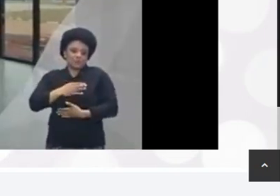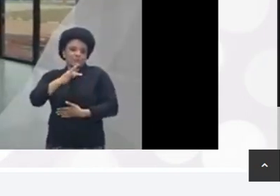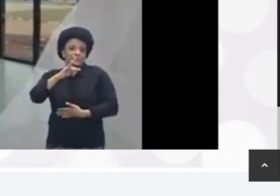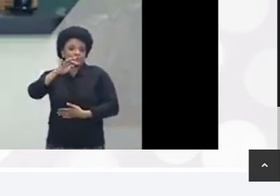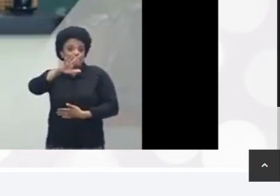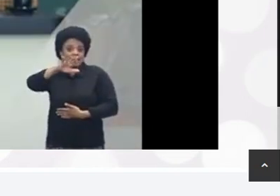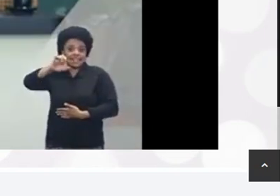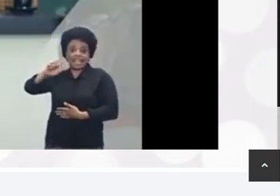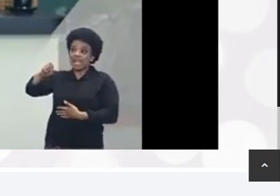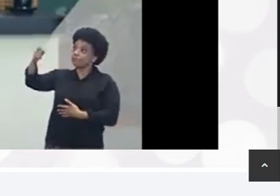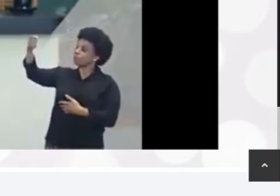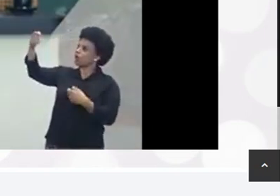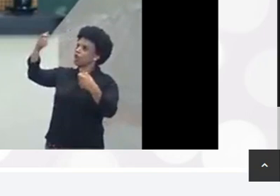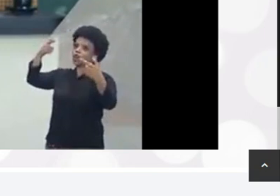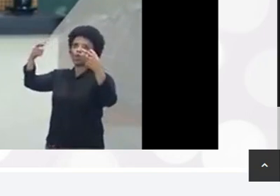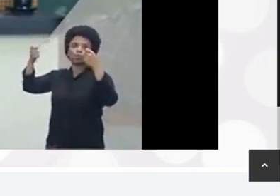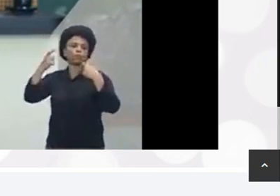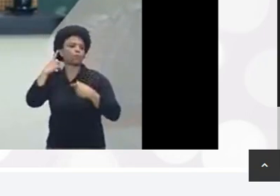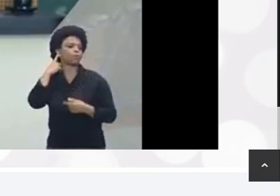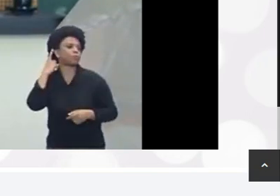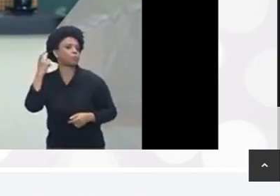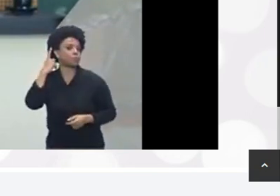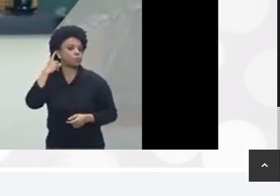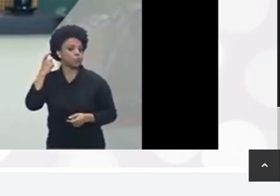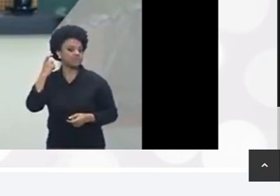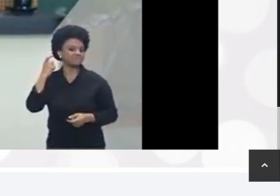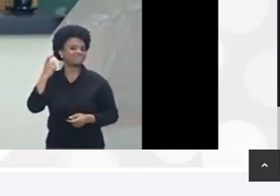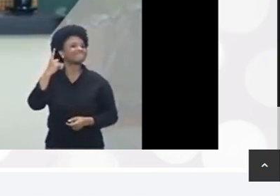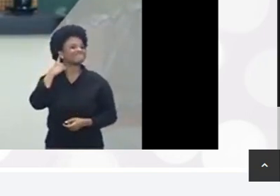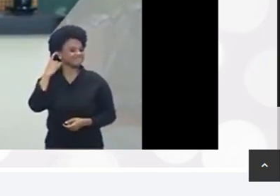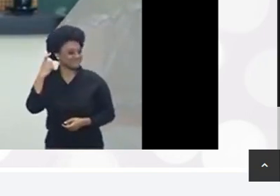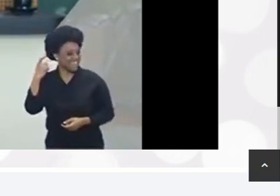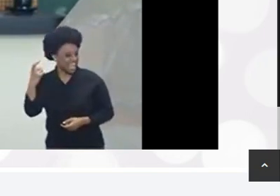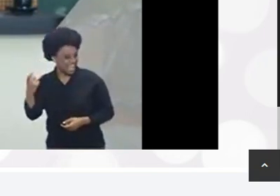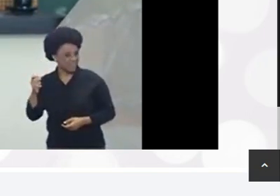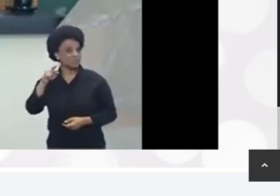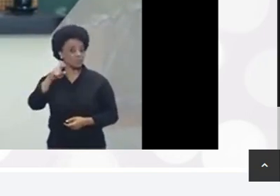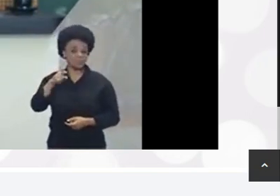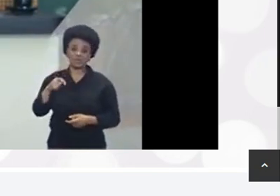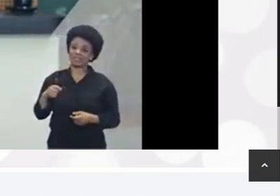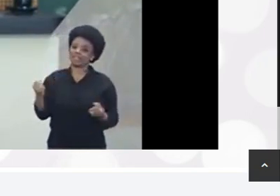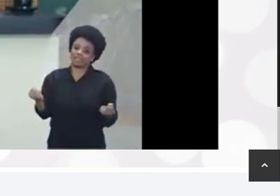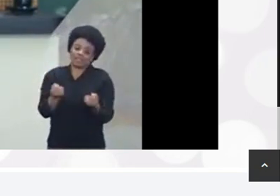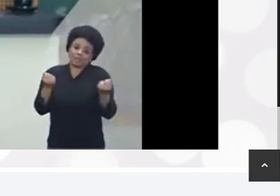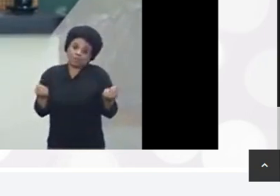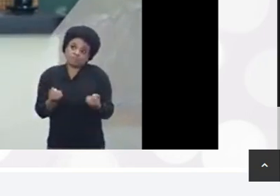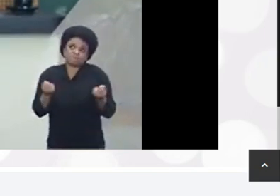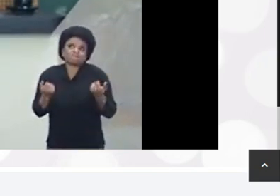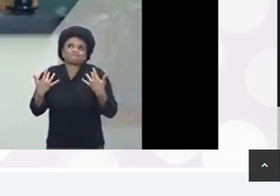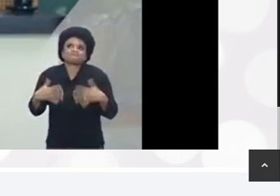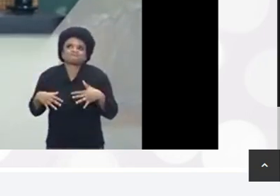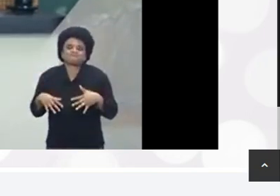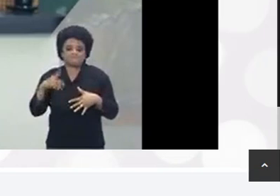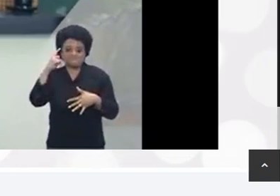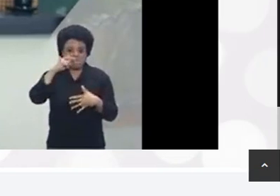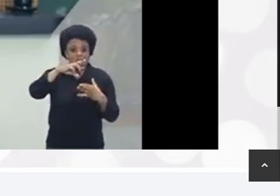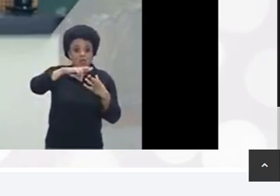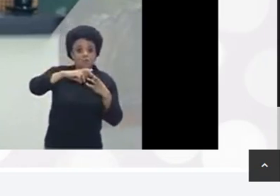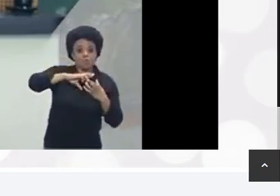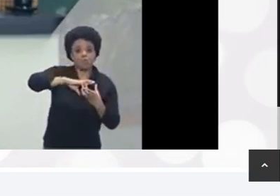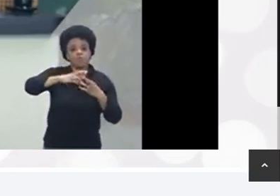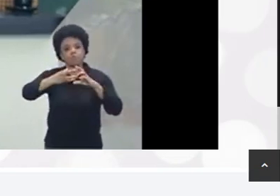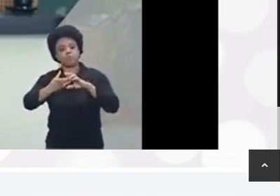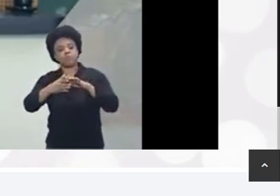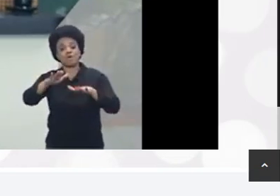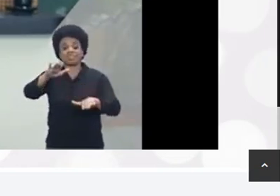e lumínico. No acústico é mais difícil a gente conseguir ser sustentável, né? O mais próximo é talvez